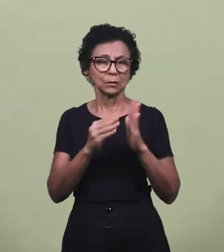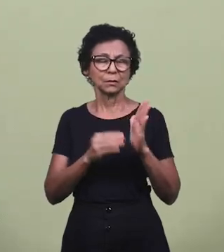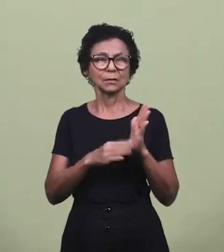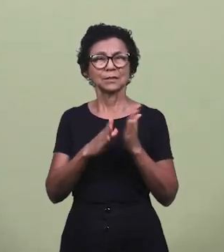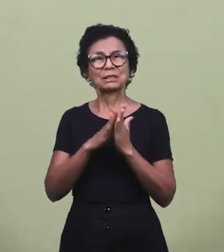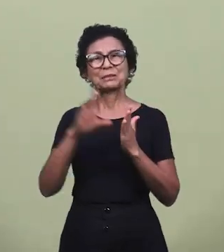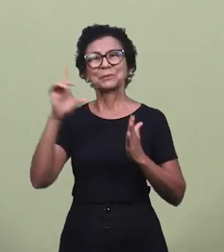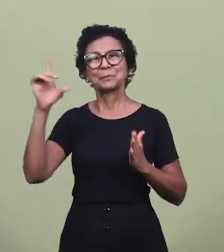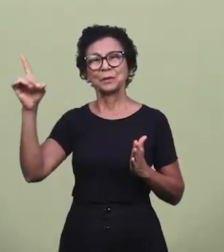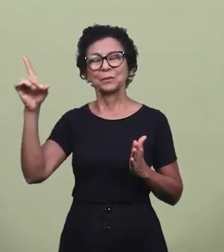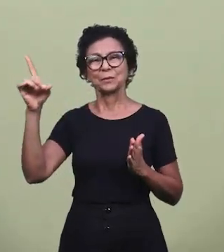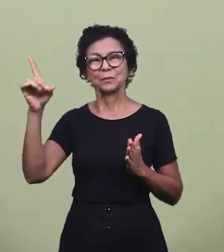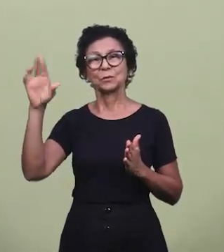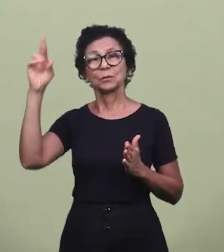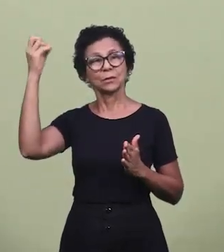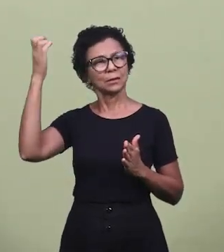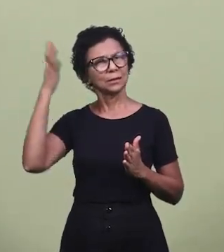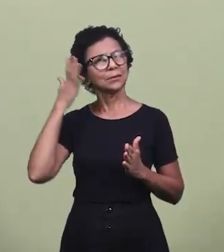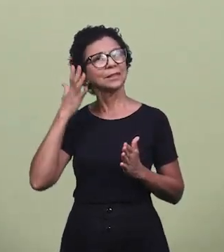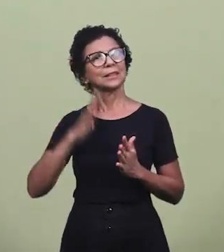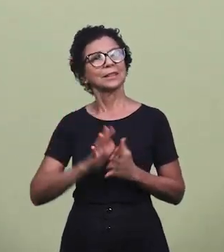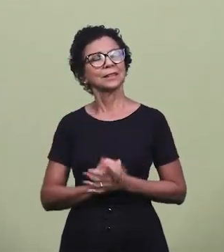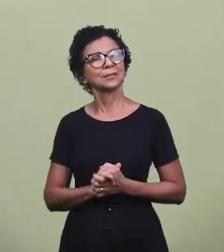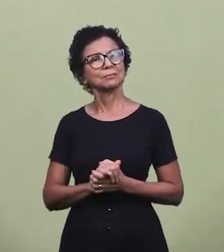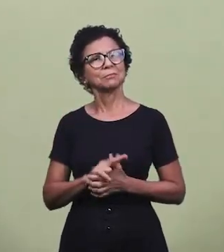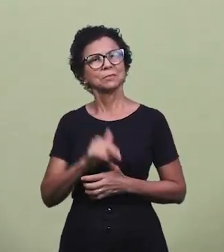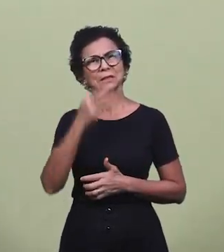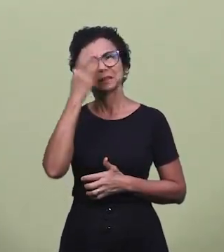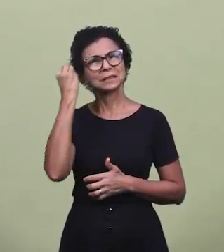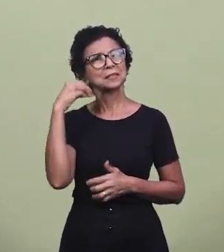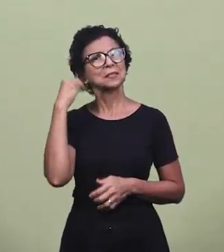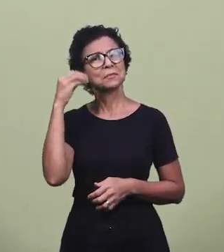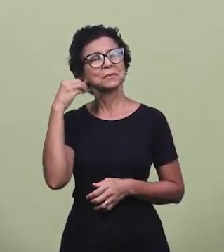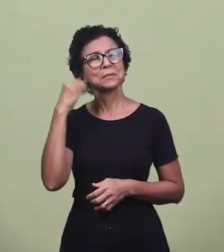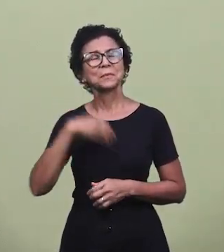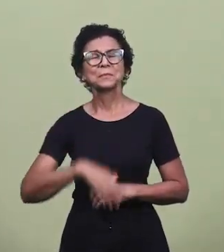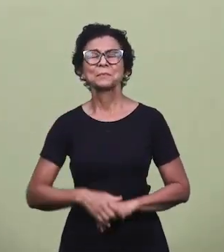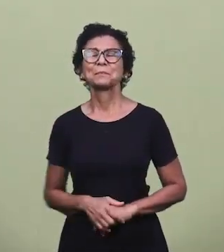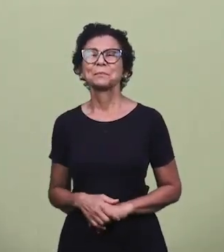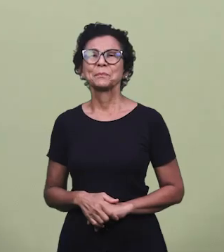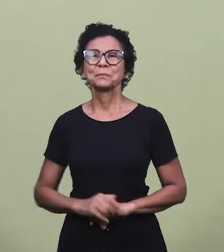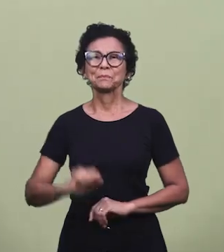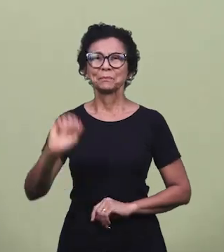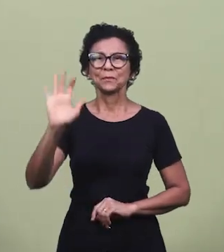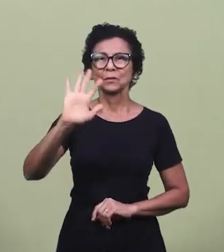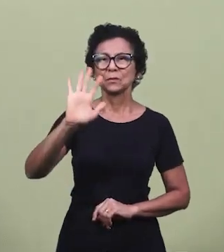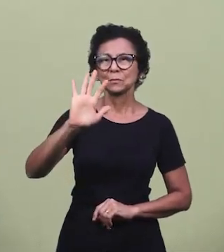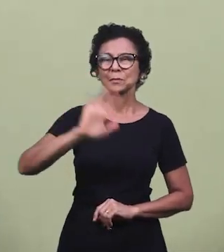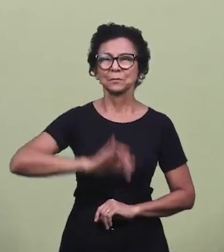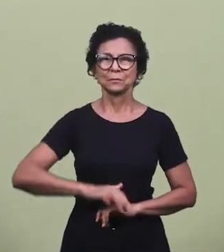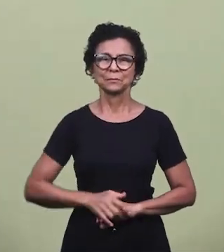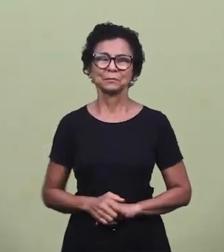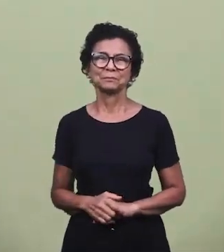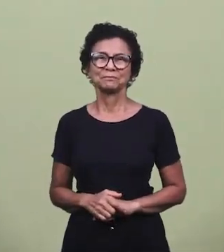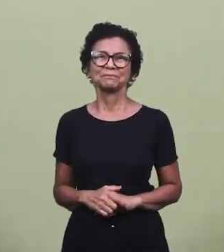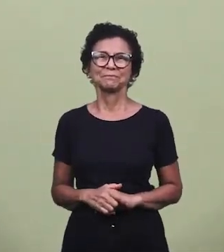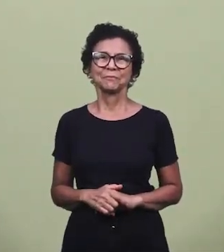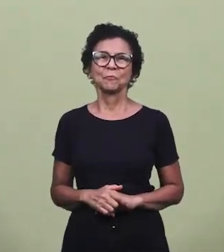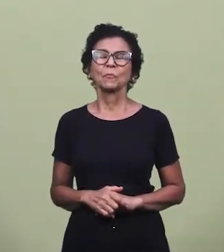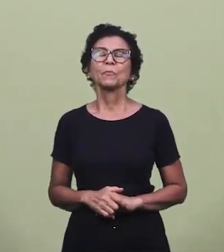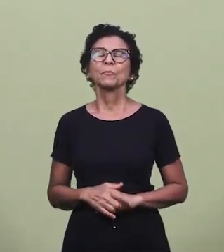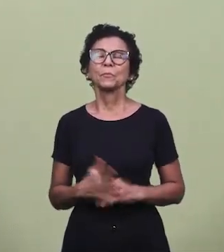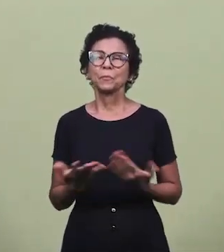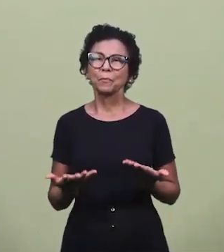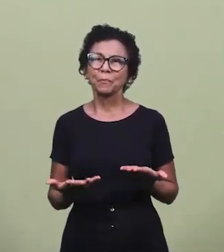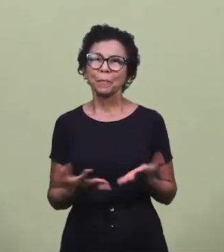tinha revelado. Eu nunca esqueci dessa experiência. Irmãos, nós nos despedimos com essa